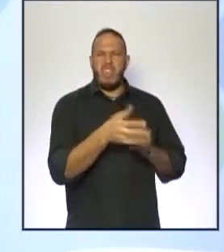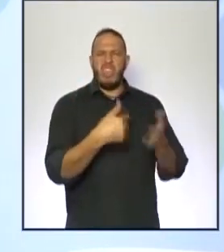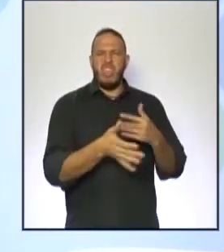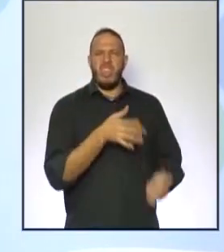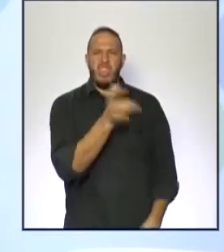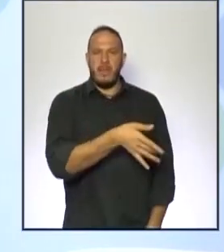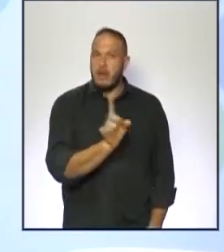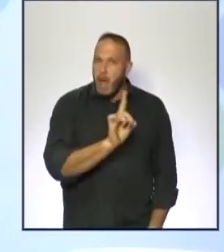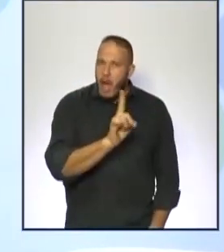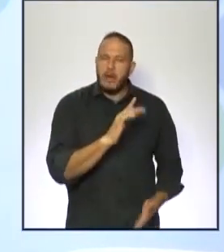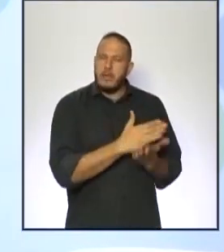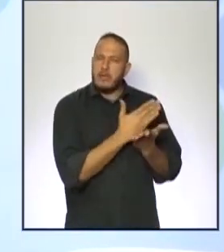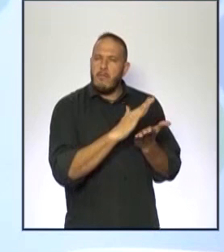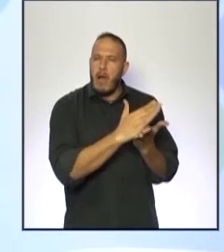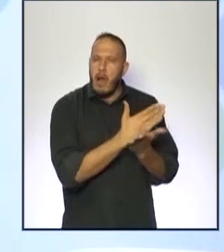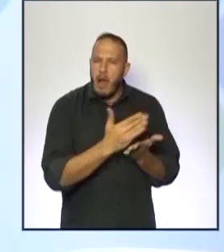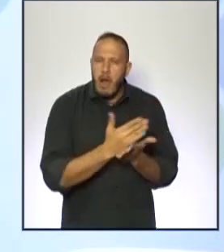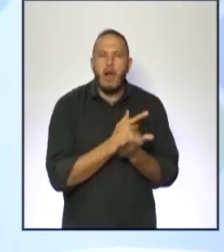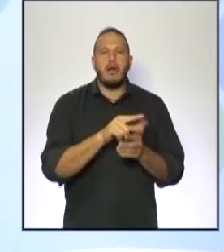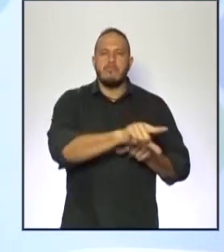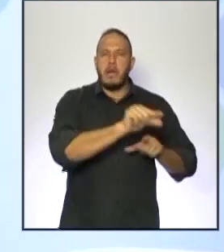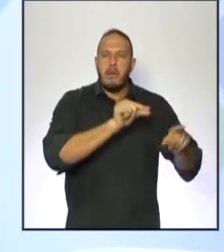promover a coleta seletiva,